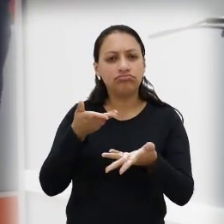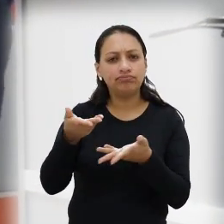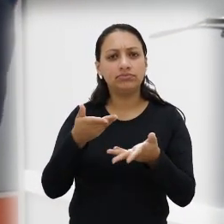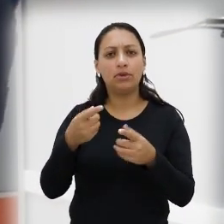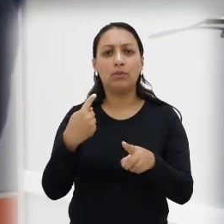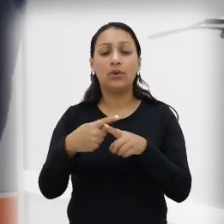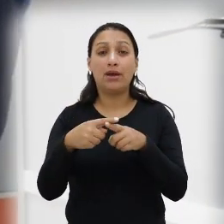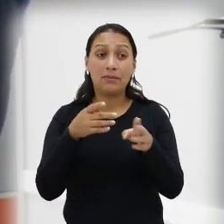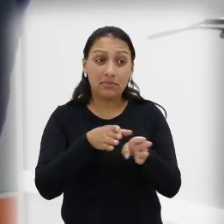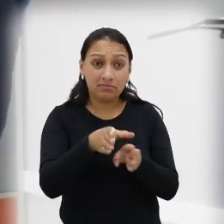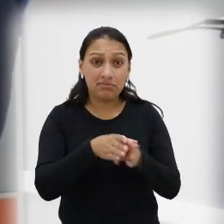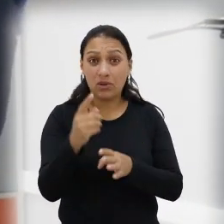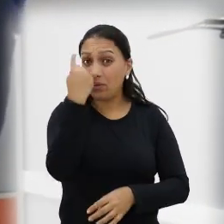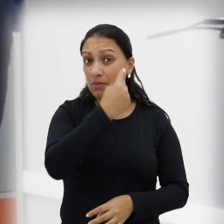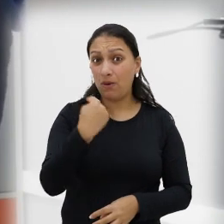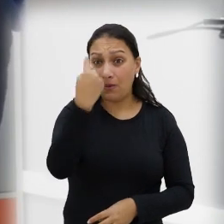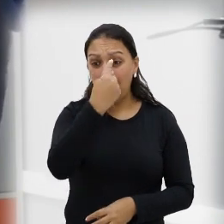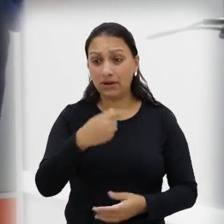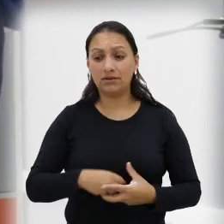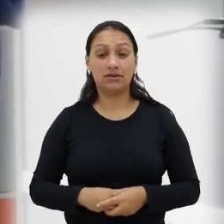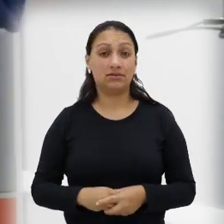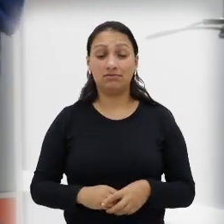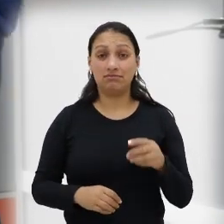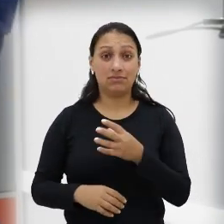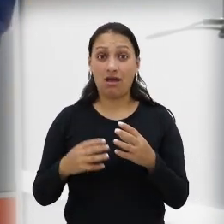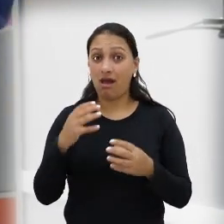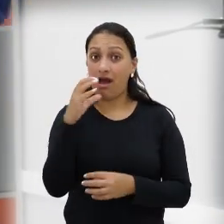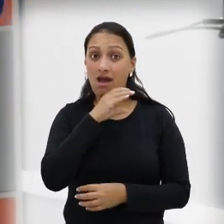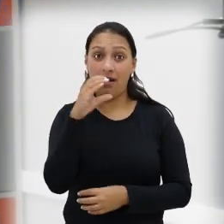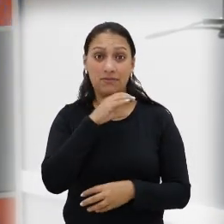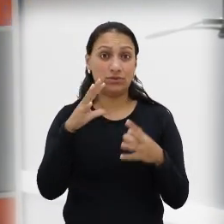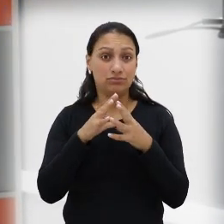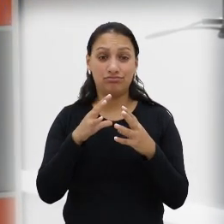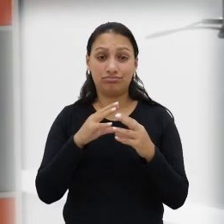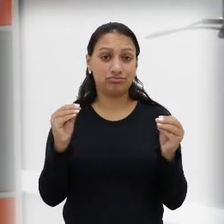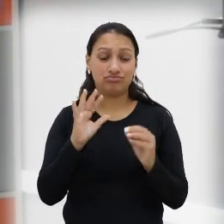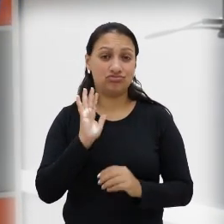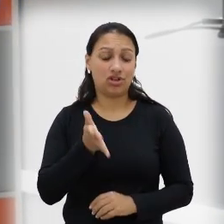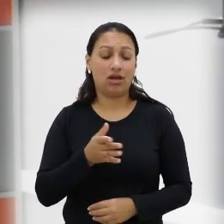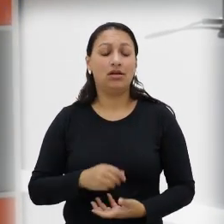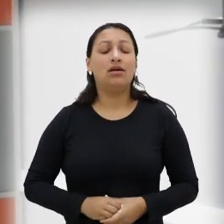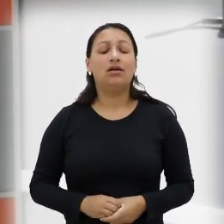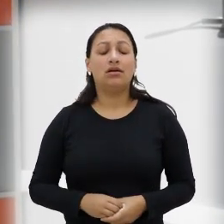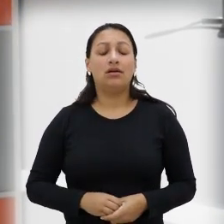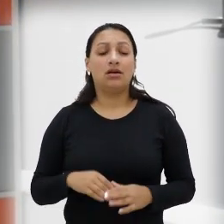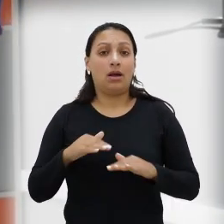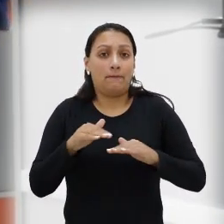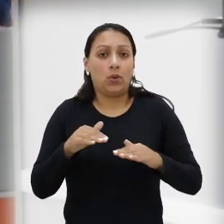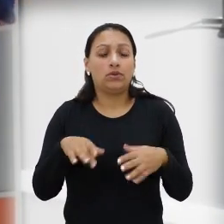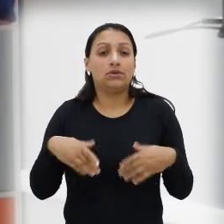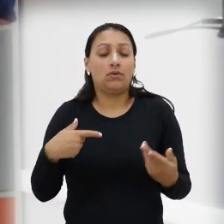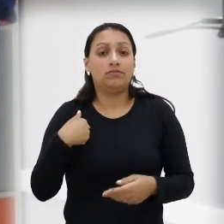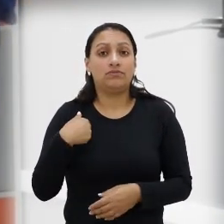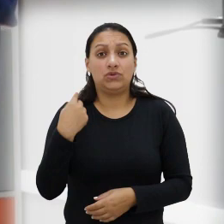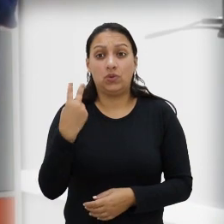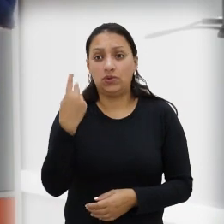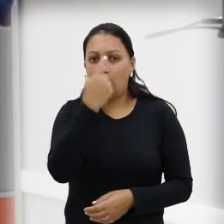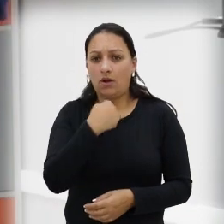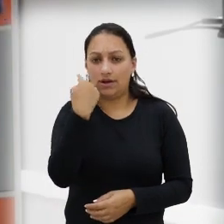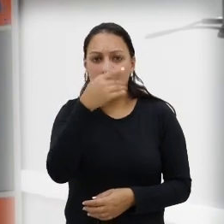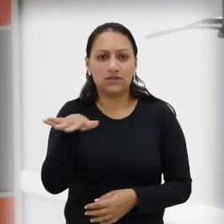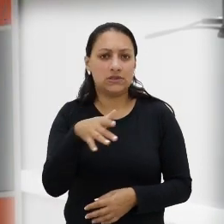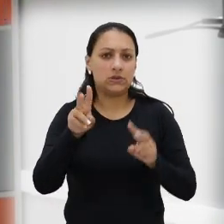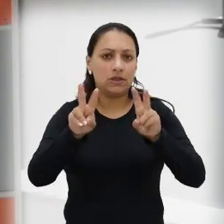pouco tempo, gente, 1 hora foi, né? Tem alguns temas que são 2 horas, né? Então, venham para a sessão de